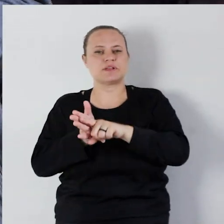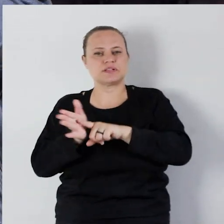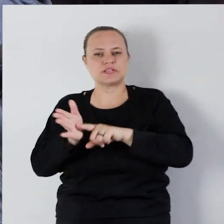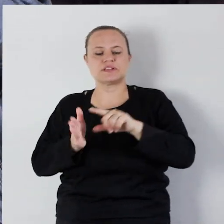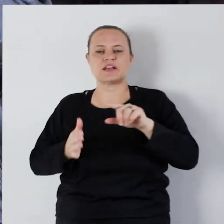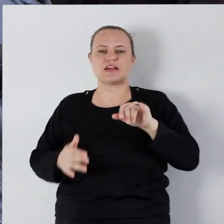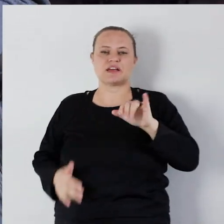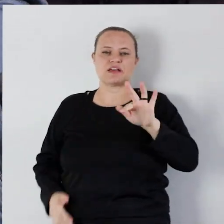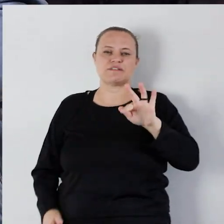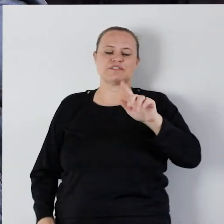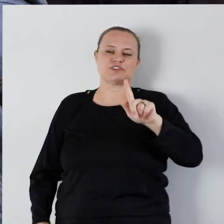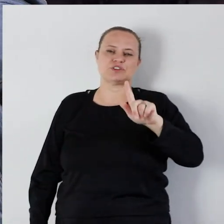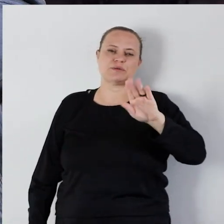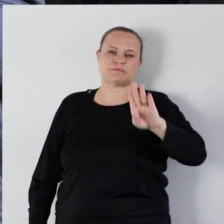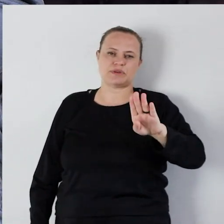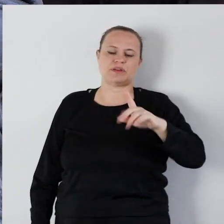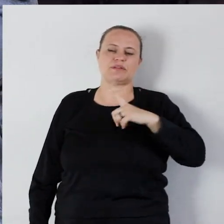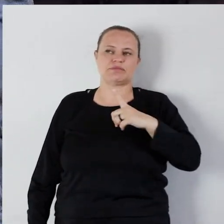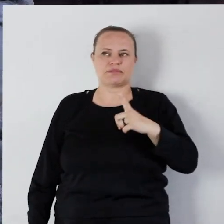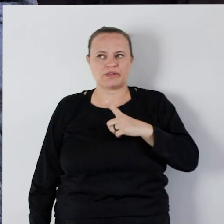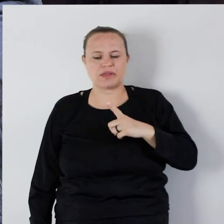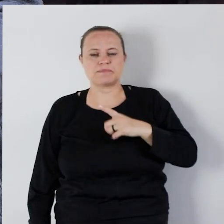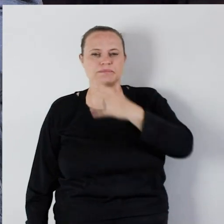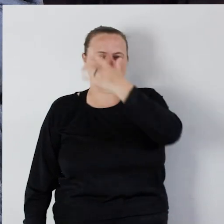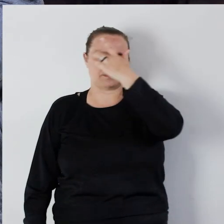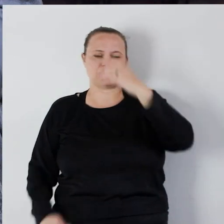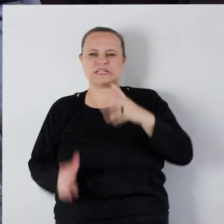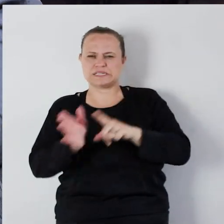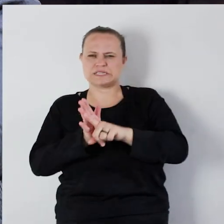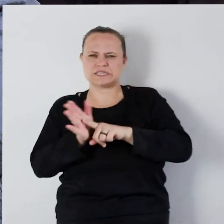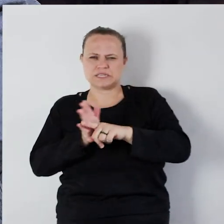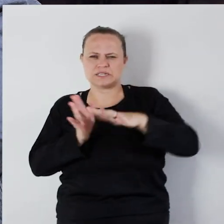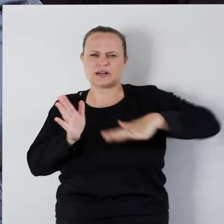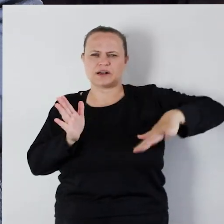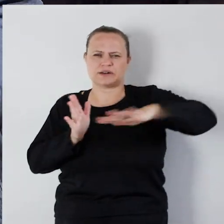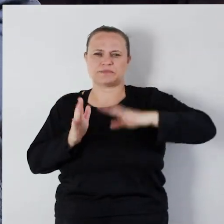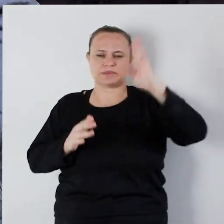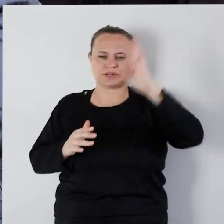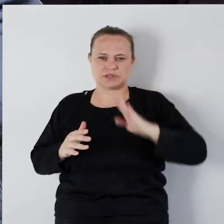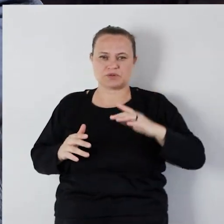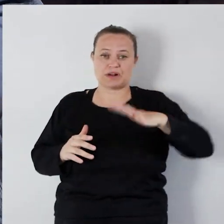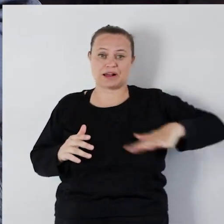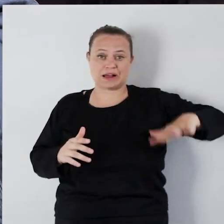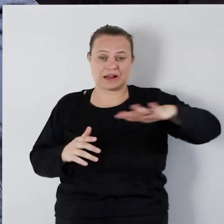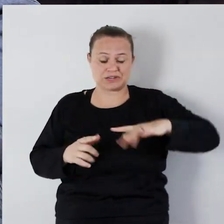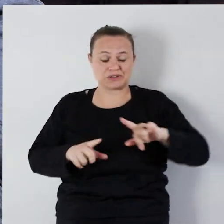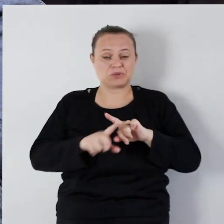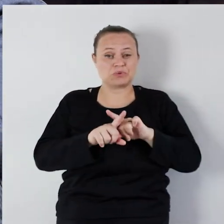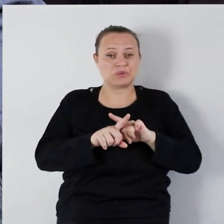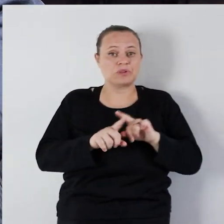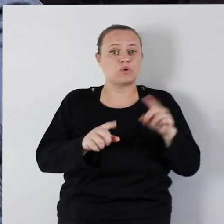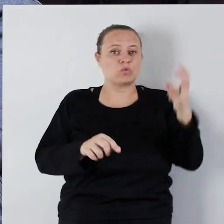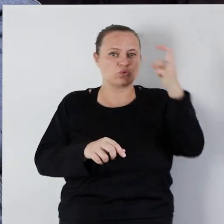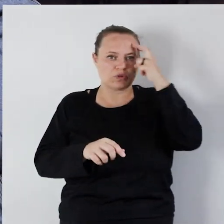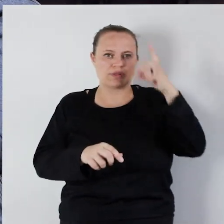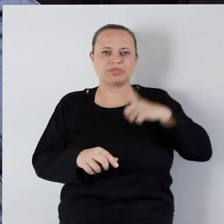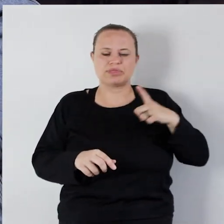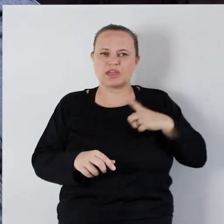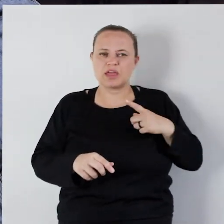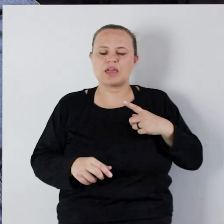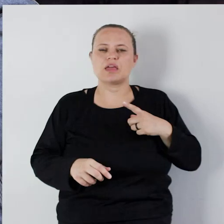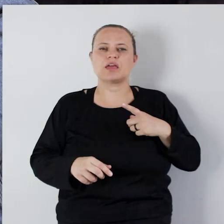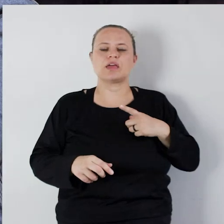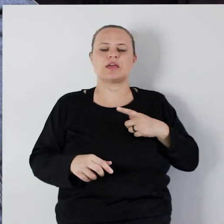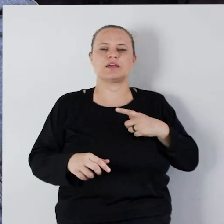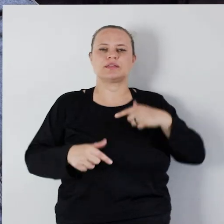financeira. Ao mesmo tempo, a gente vê pesquisas aí da FGV e de diversos, né, SESC, Itaú Cultural, várias pesquisas no